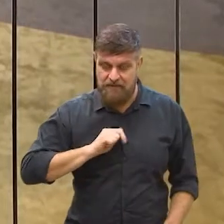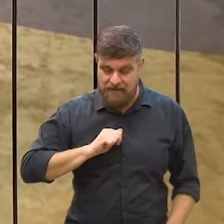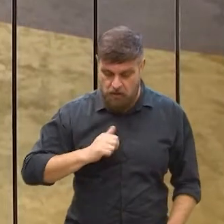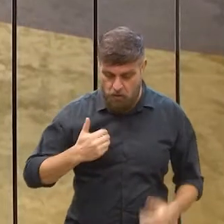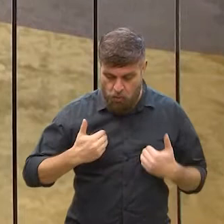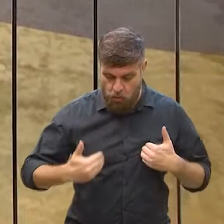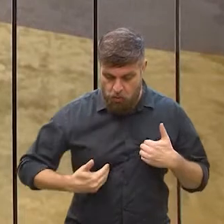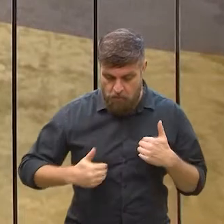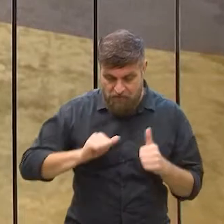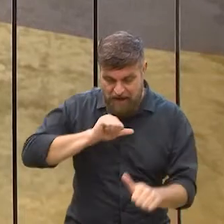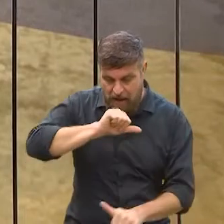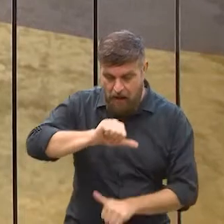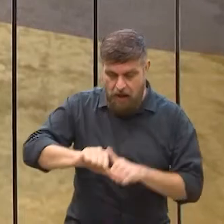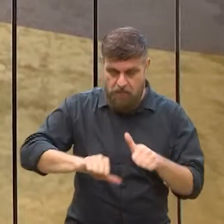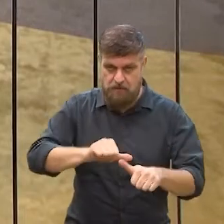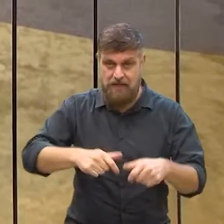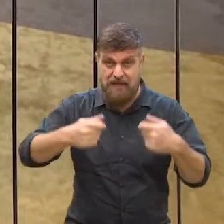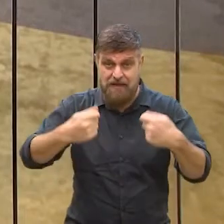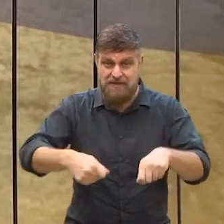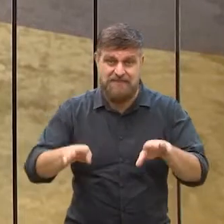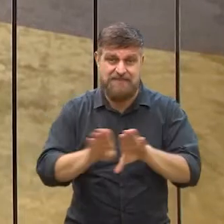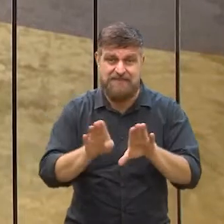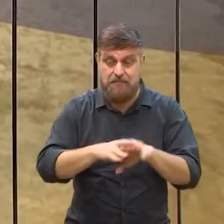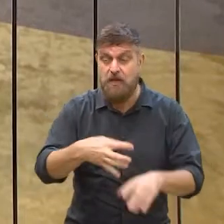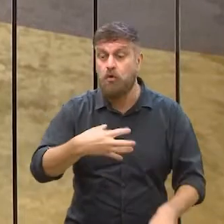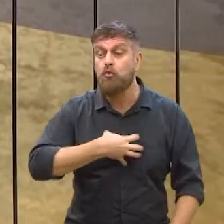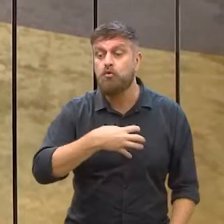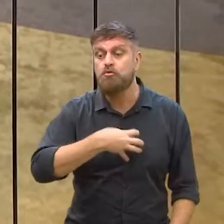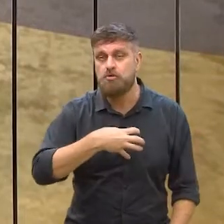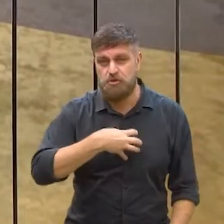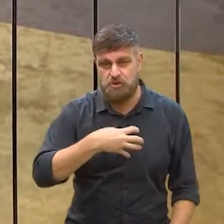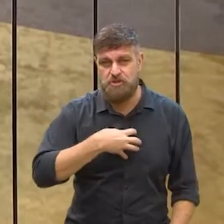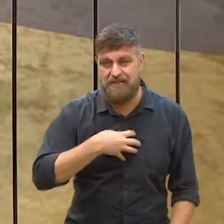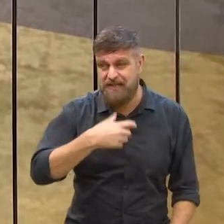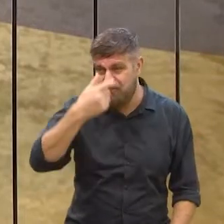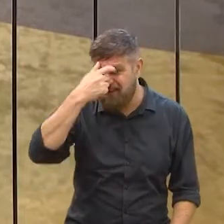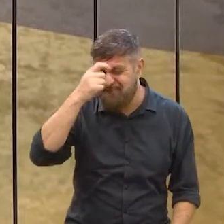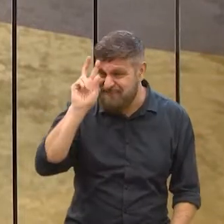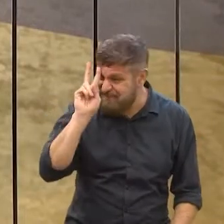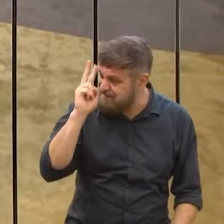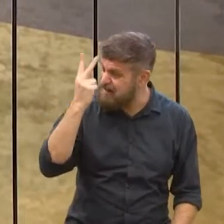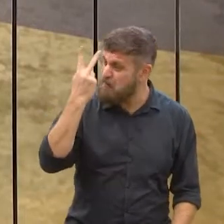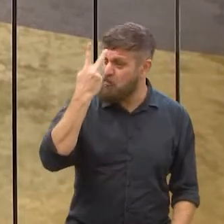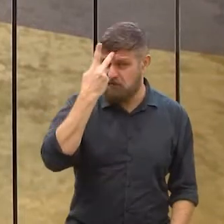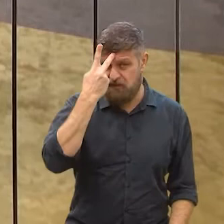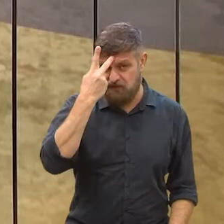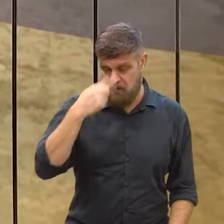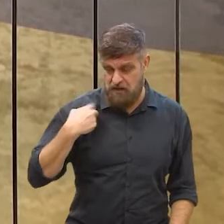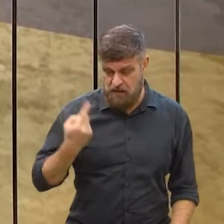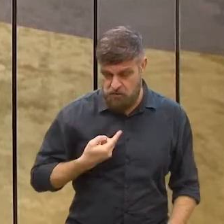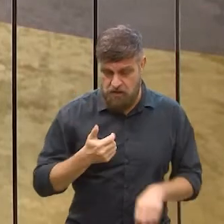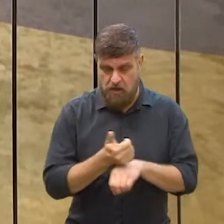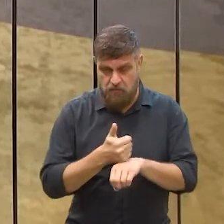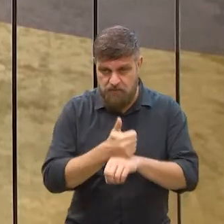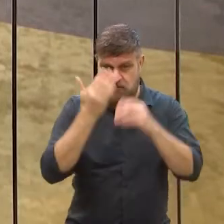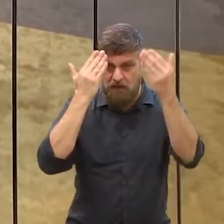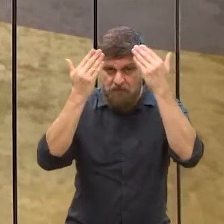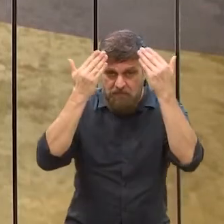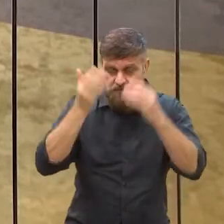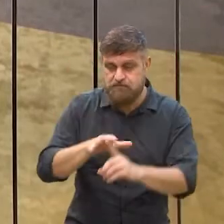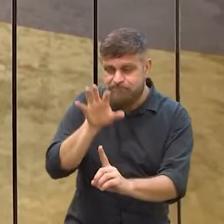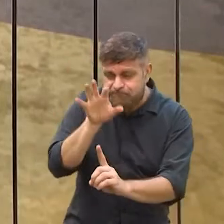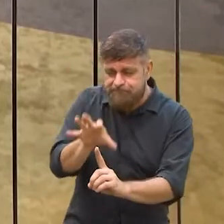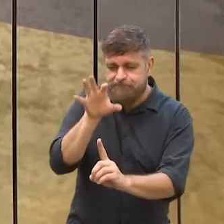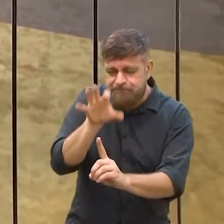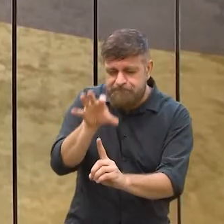metamorfose, mas ele vai ter que prover mudança comportamental, mudança de consciência. Então a gente precisa, como profissional, ali